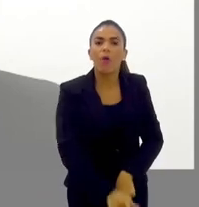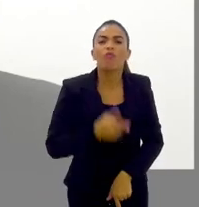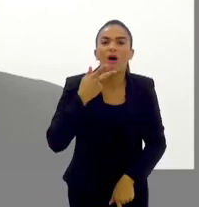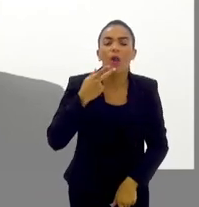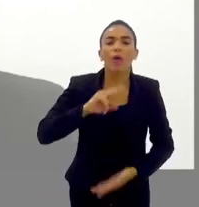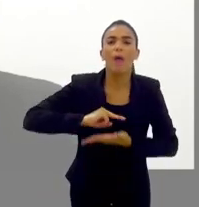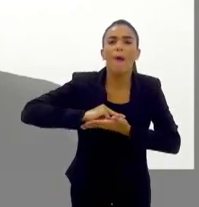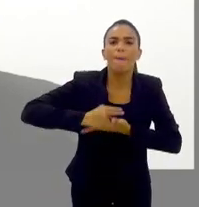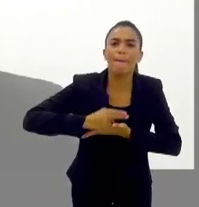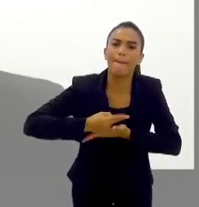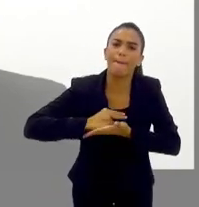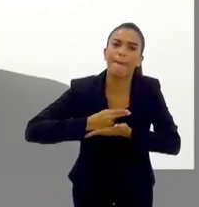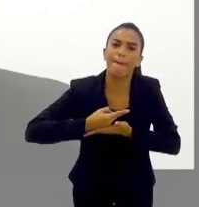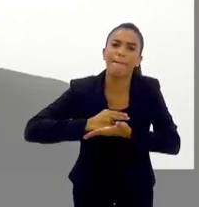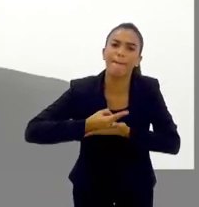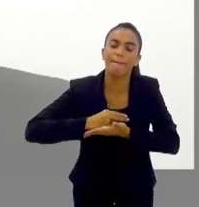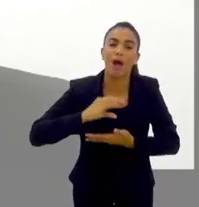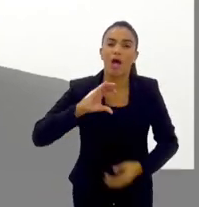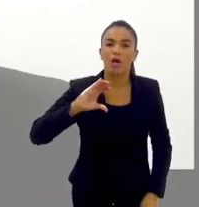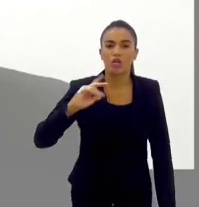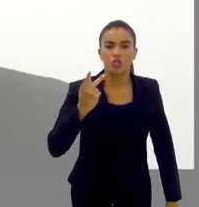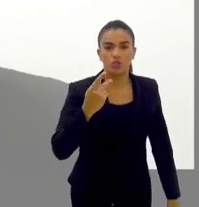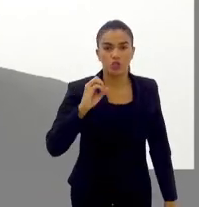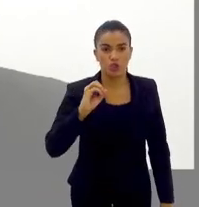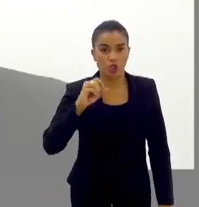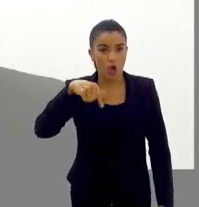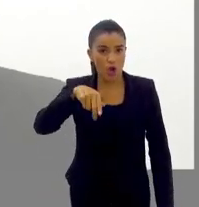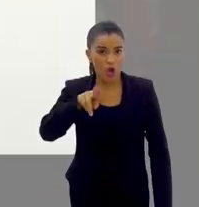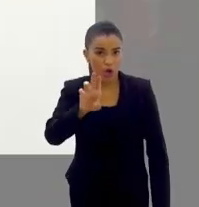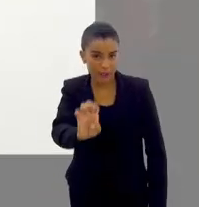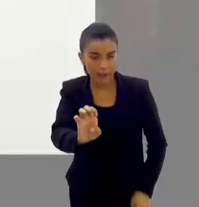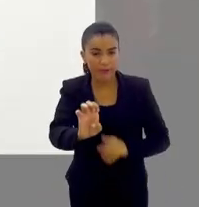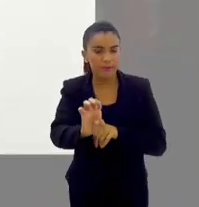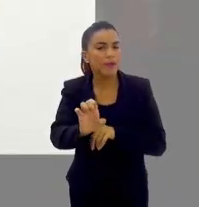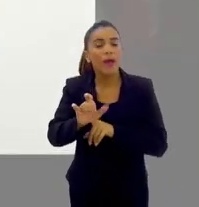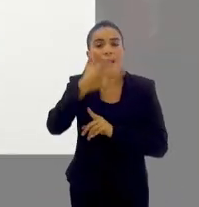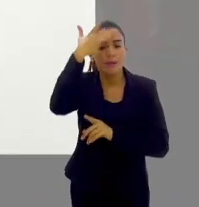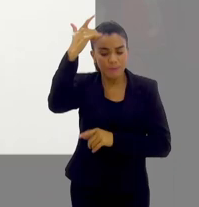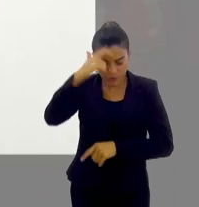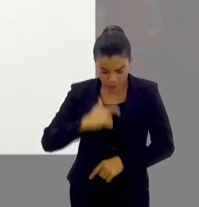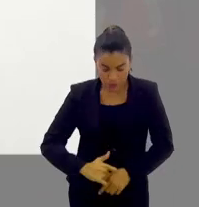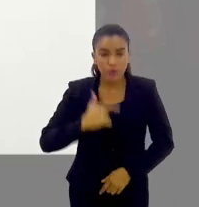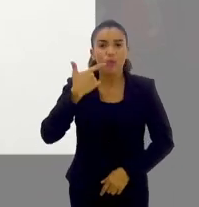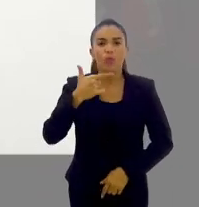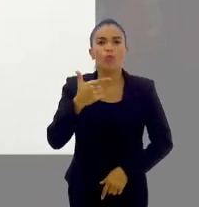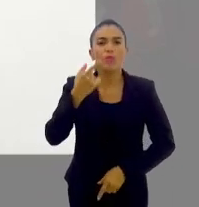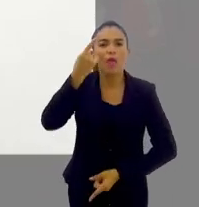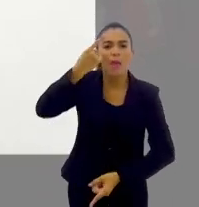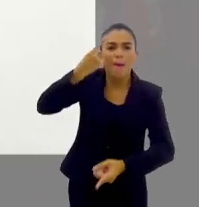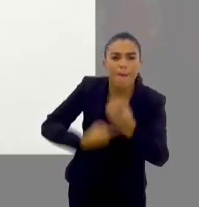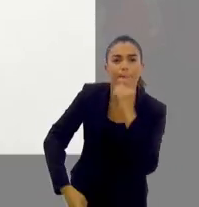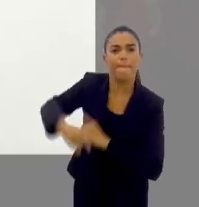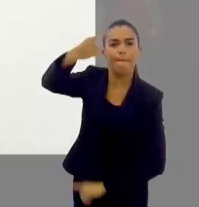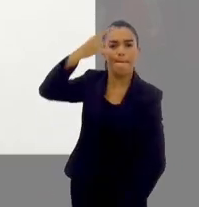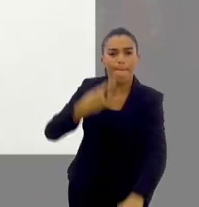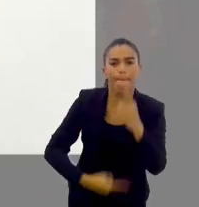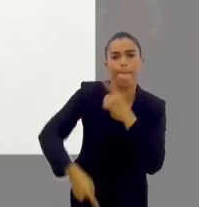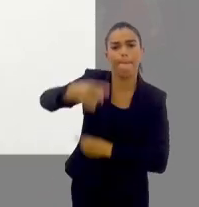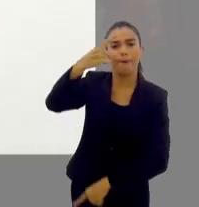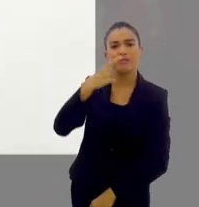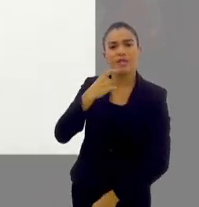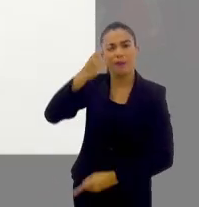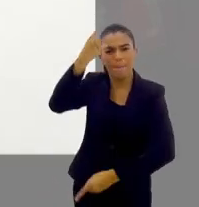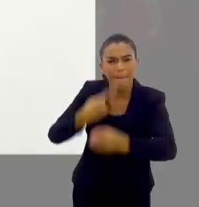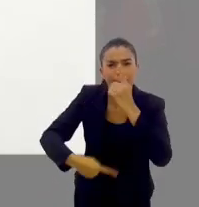vai a um estado que a gente chama de choque, né? É um choque, quando ele não tem um estado hemodinâmico capaz de